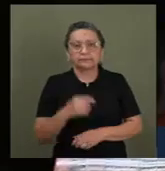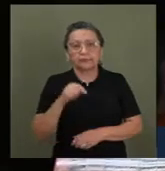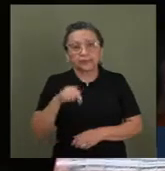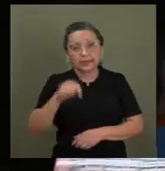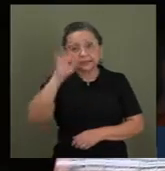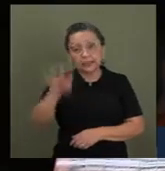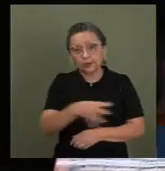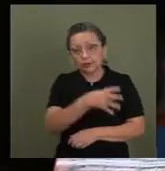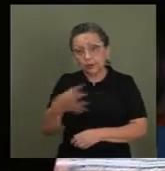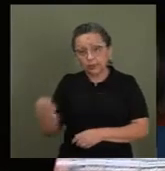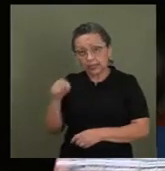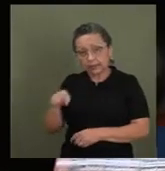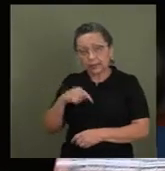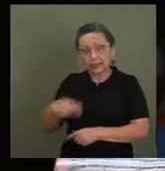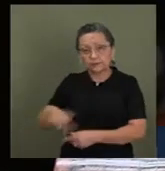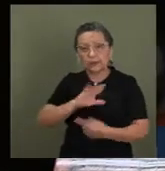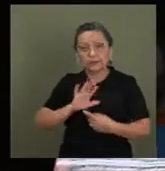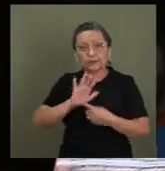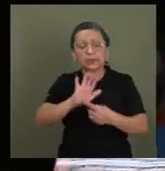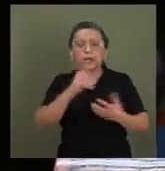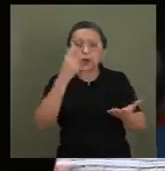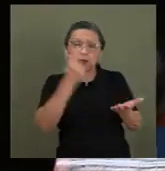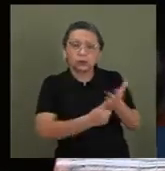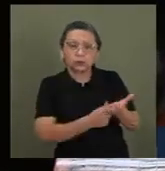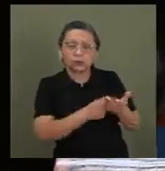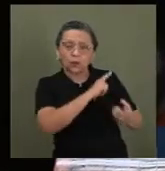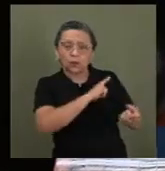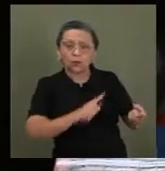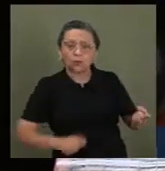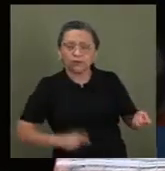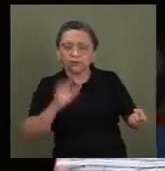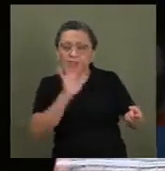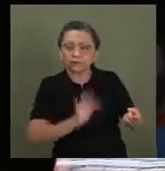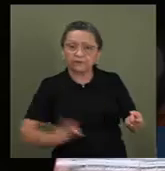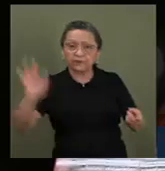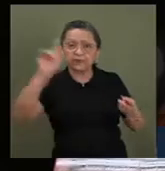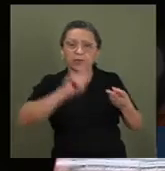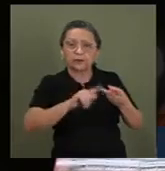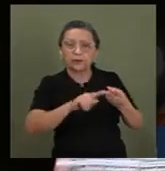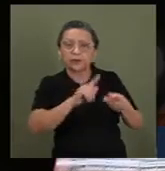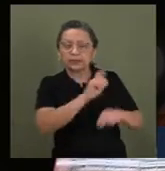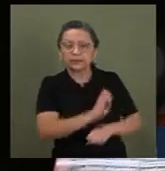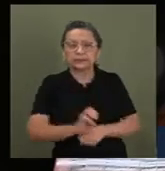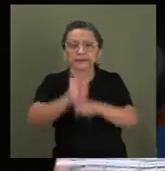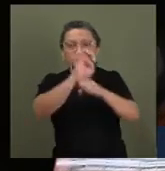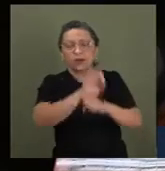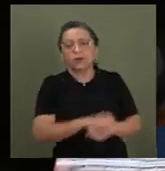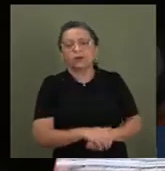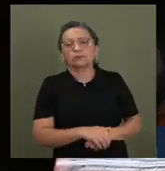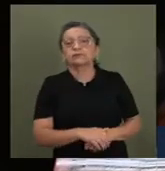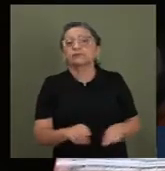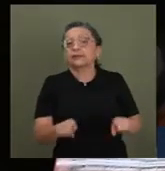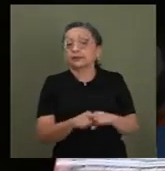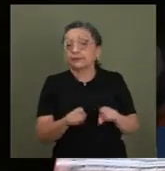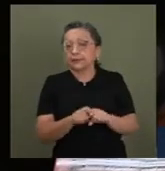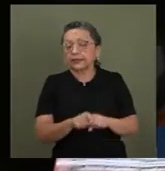cronograma apresentado e acordado com o governo federal e estadual. Quero